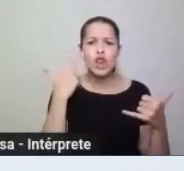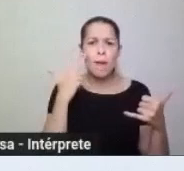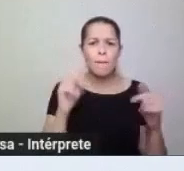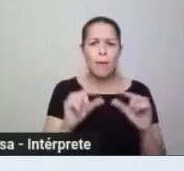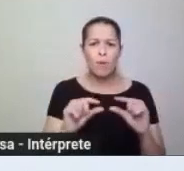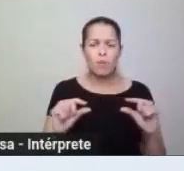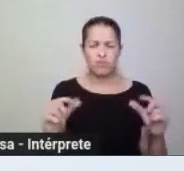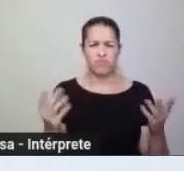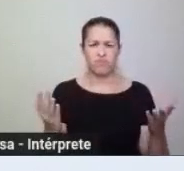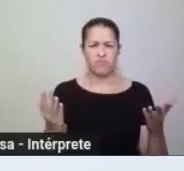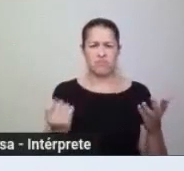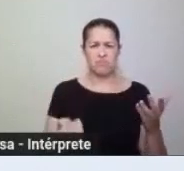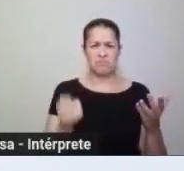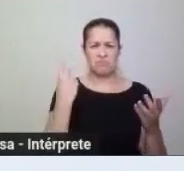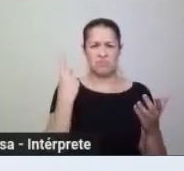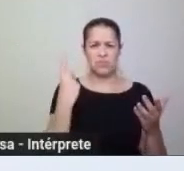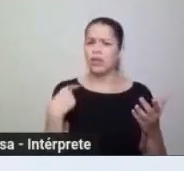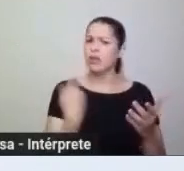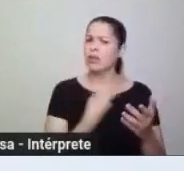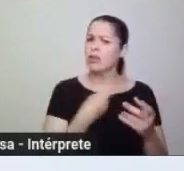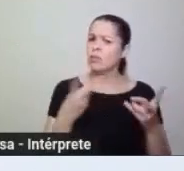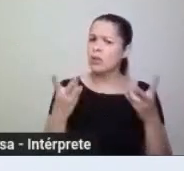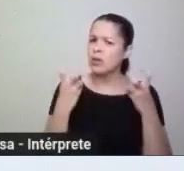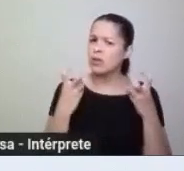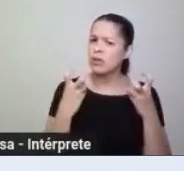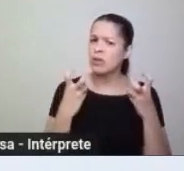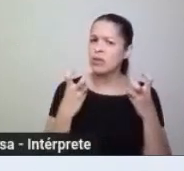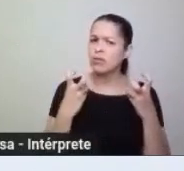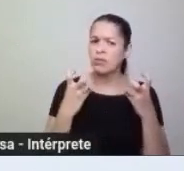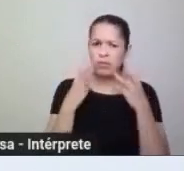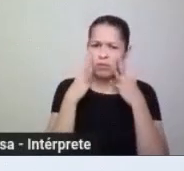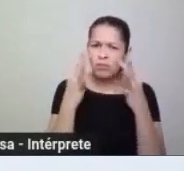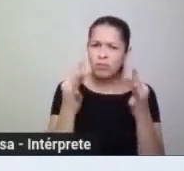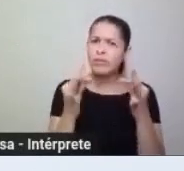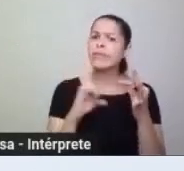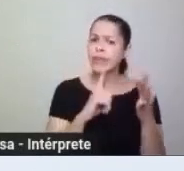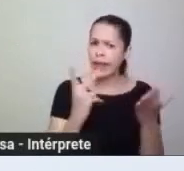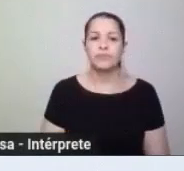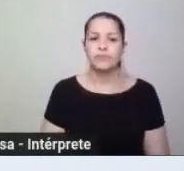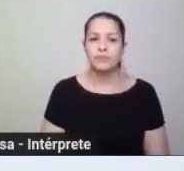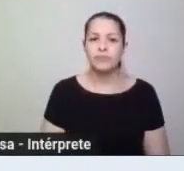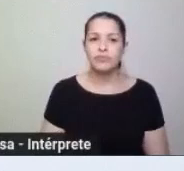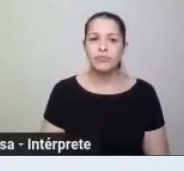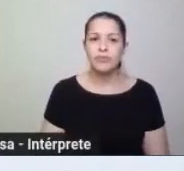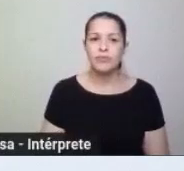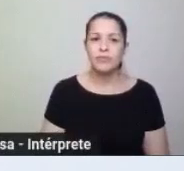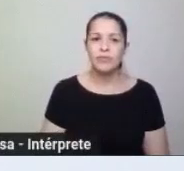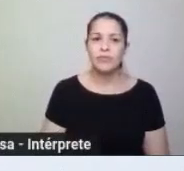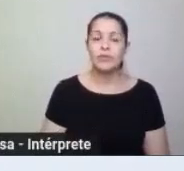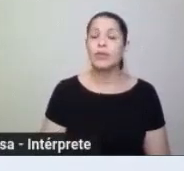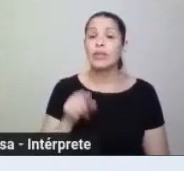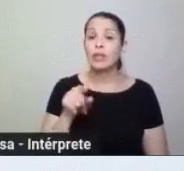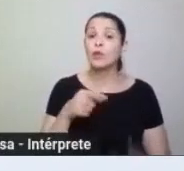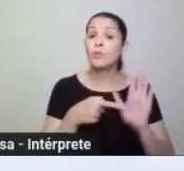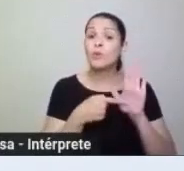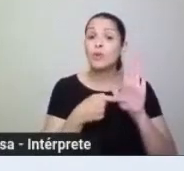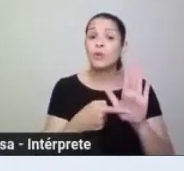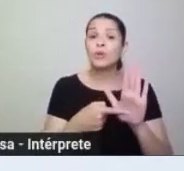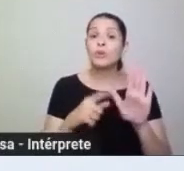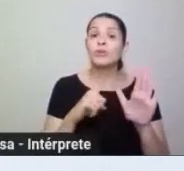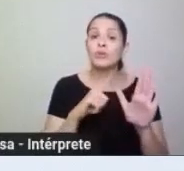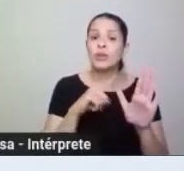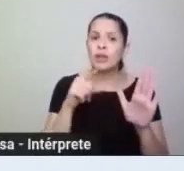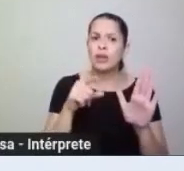com isso a gente já plim acendeu uma coisa, né? O que é? Com essa